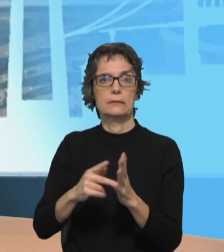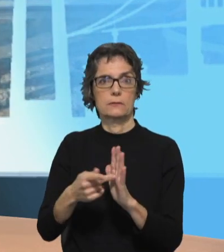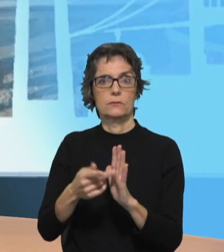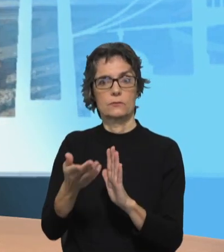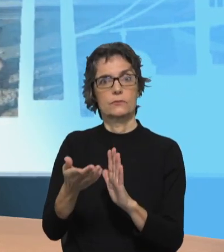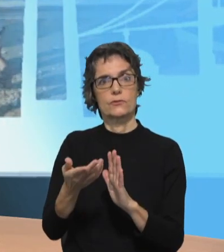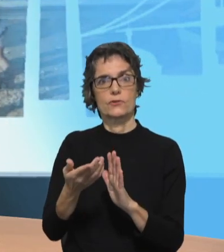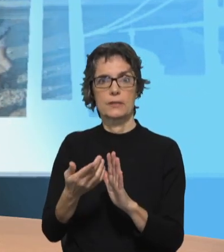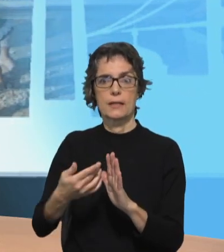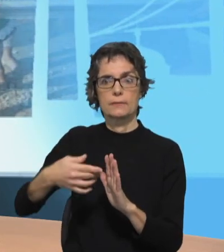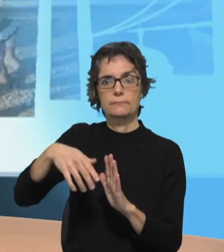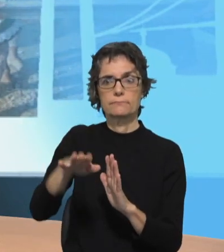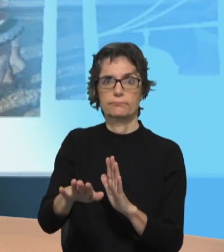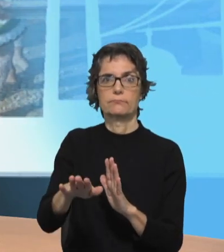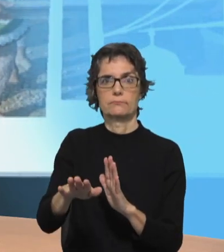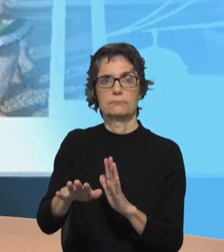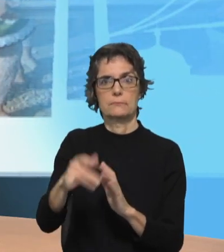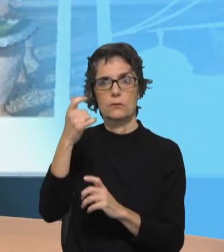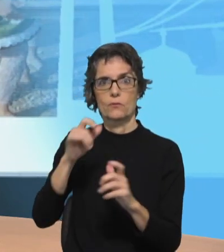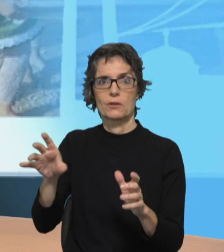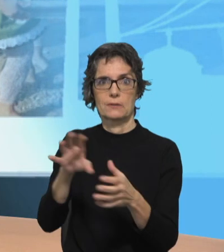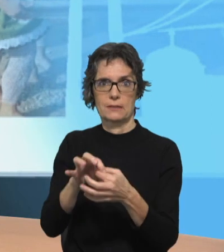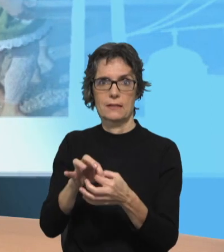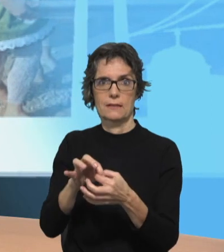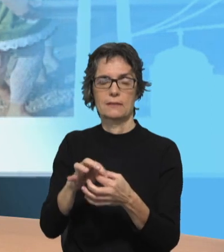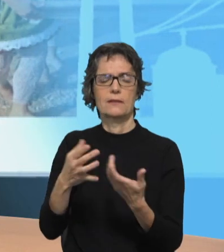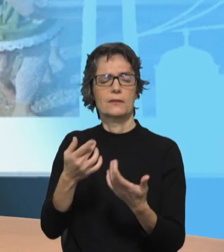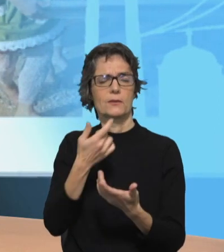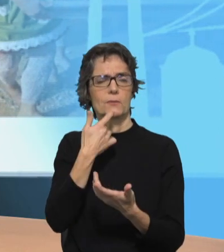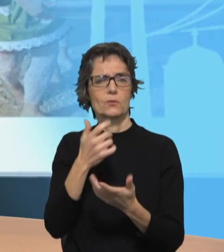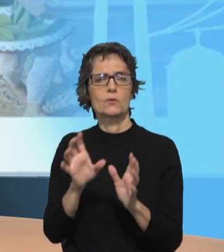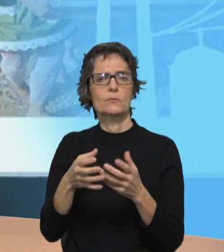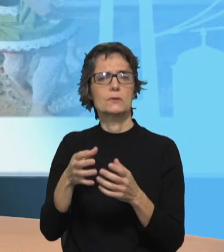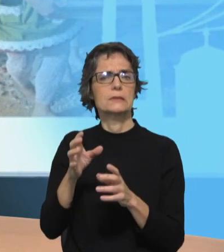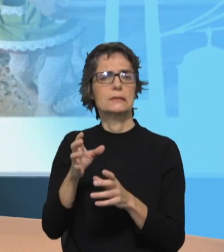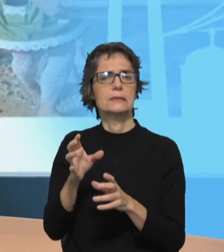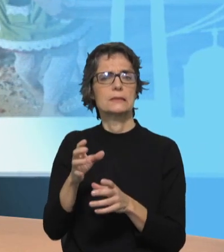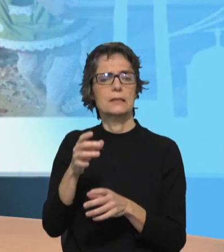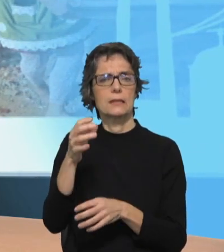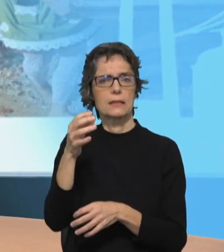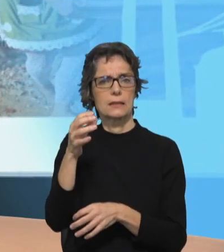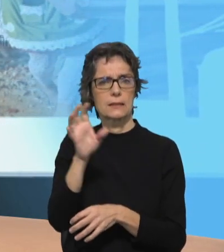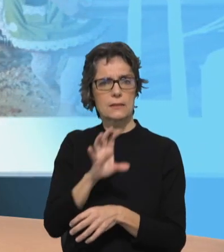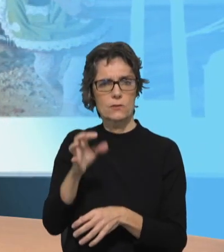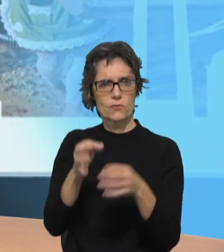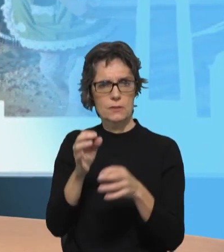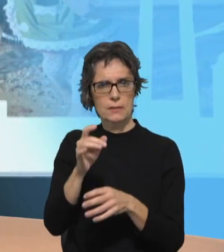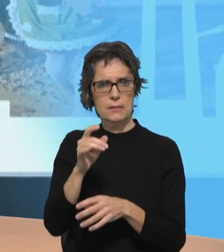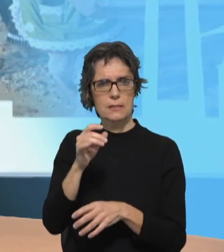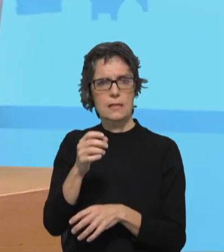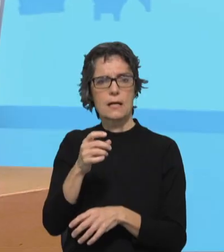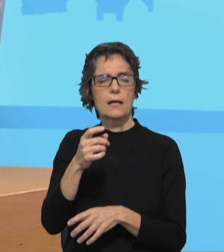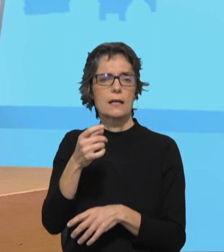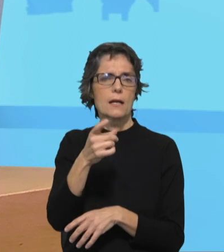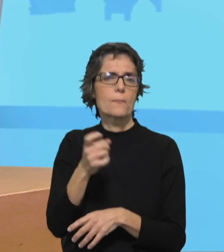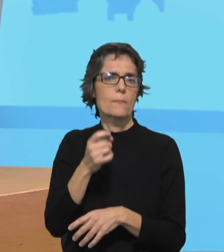da humanidade, que leitura faz também a Comissão Nacional Justiça e Paz. Pois, como habitualmente,